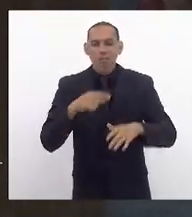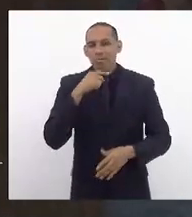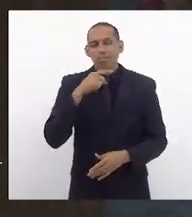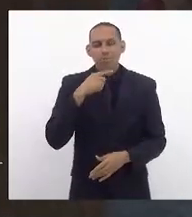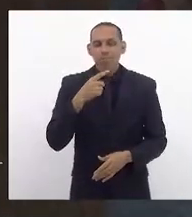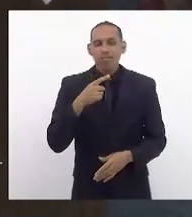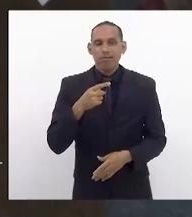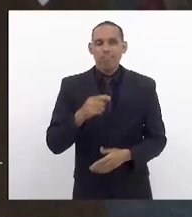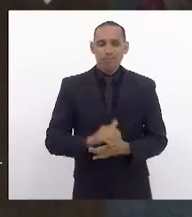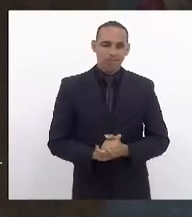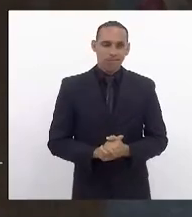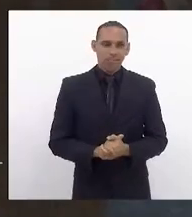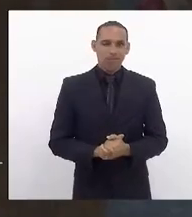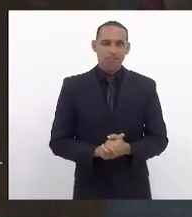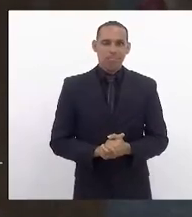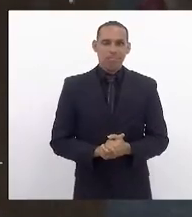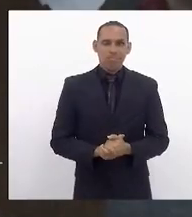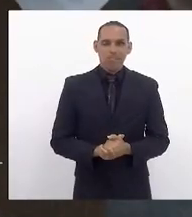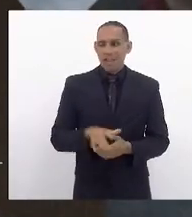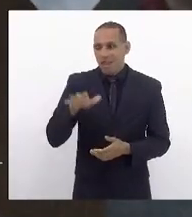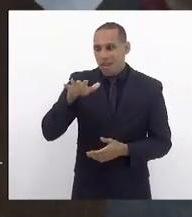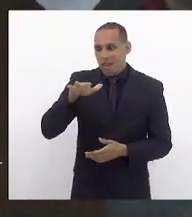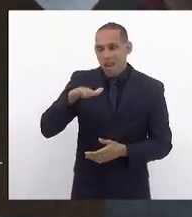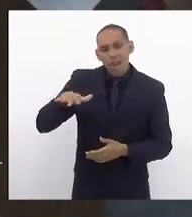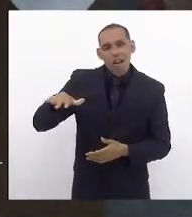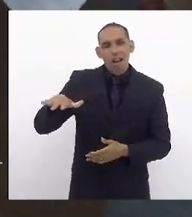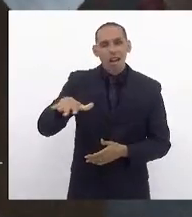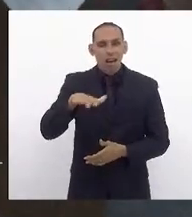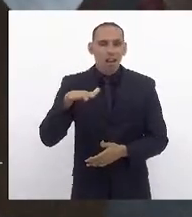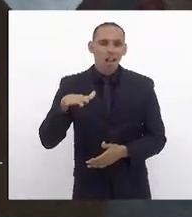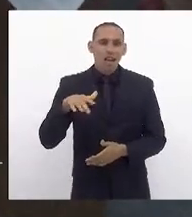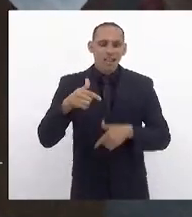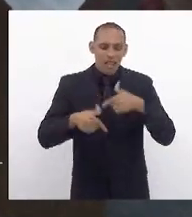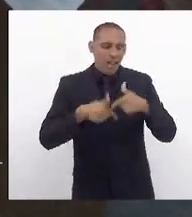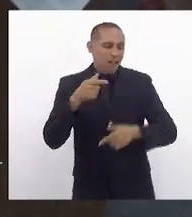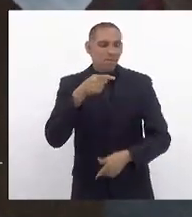membros inferiores. E elas ficam sem condições alguma de